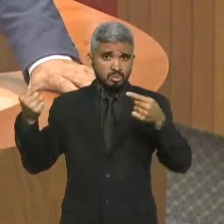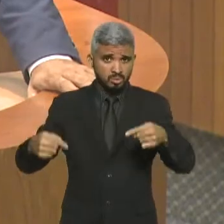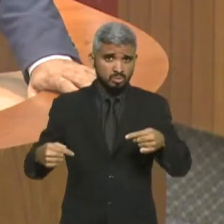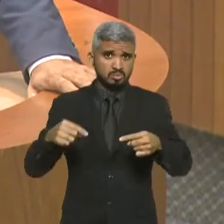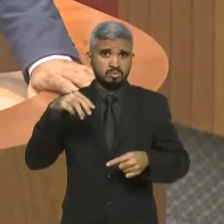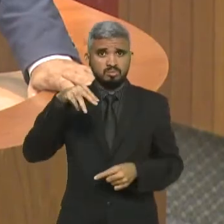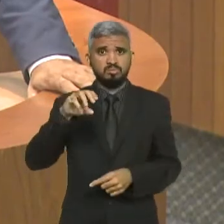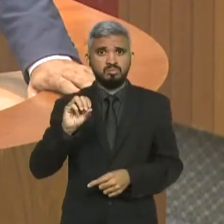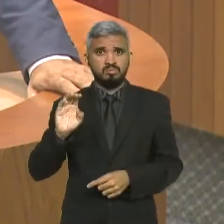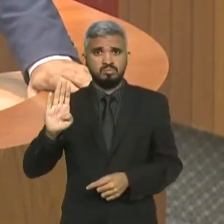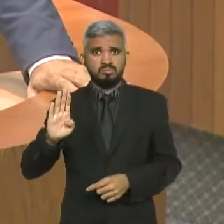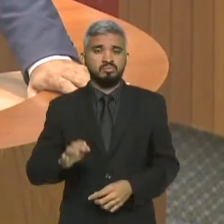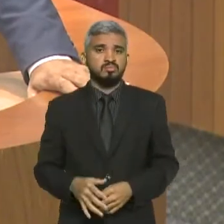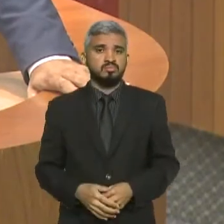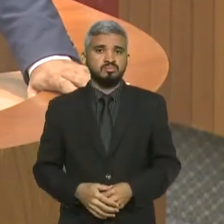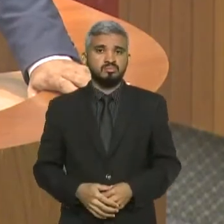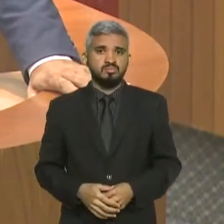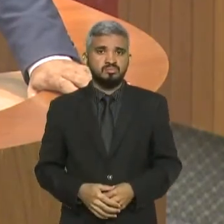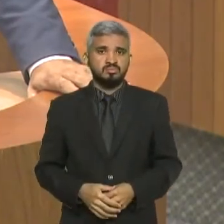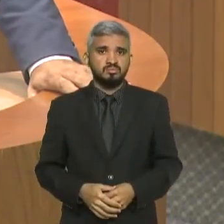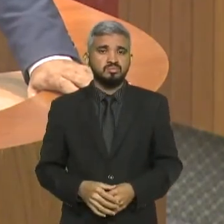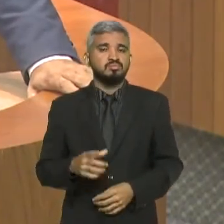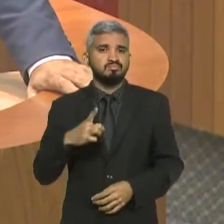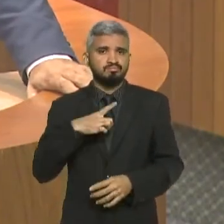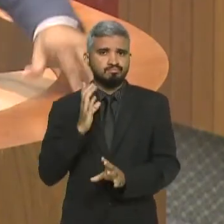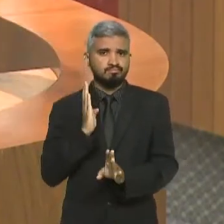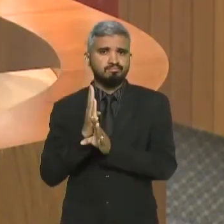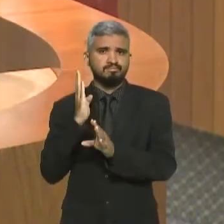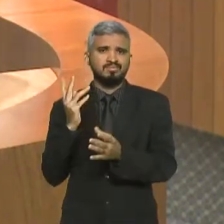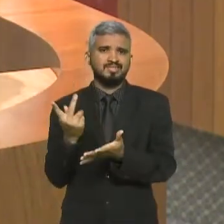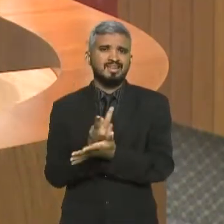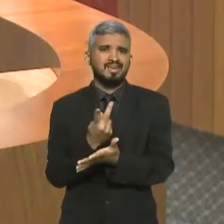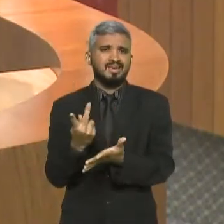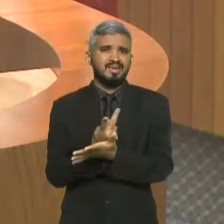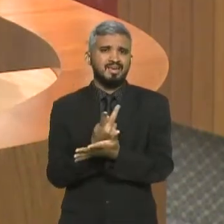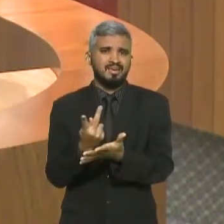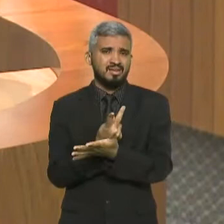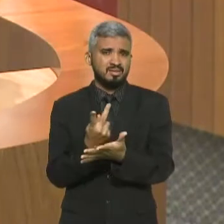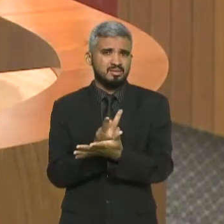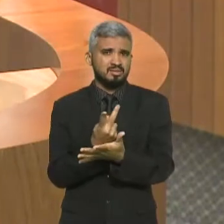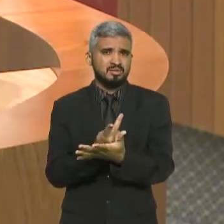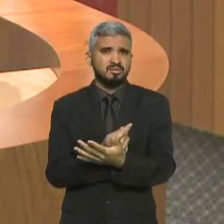Fraude na licitação do transporte de ferro.